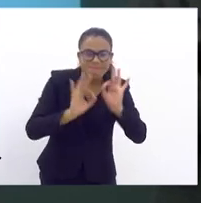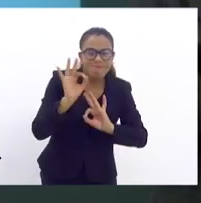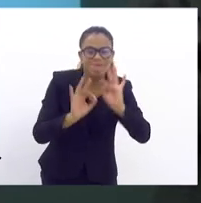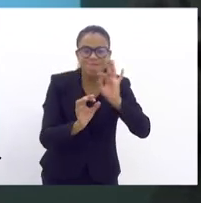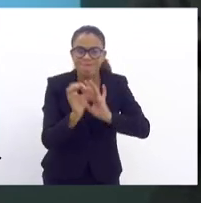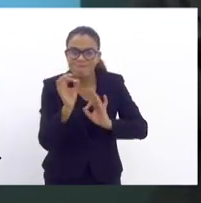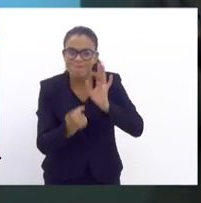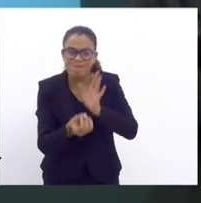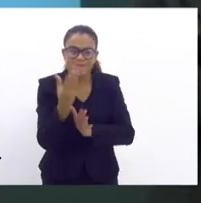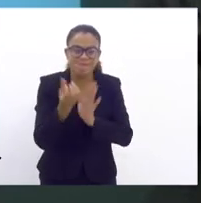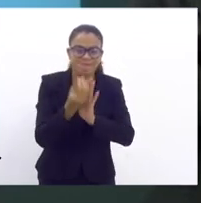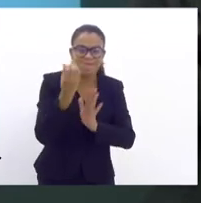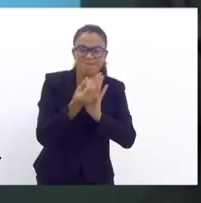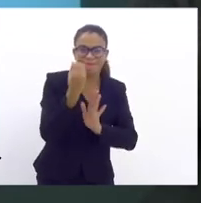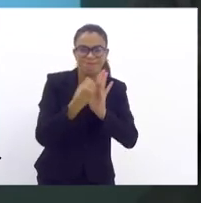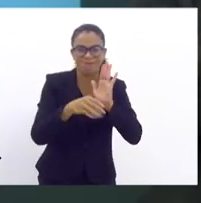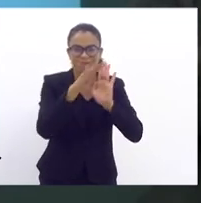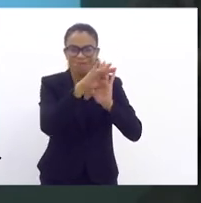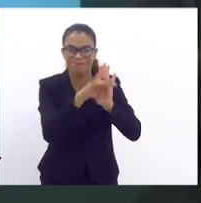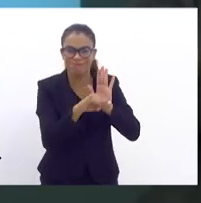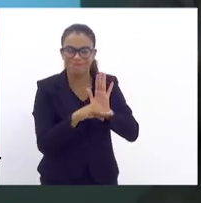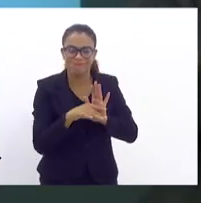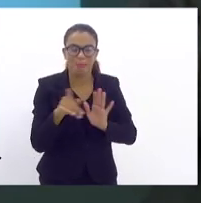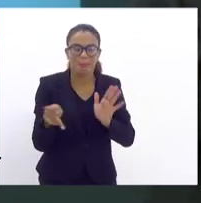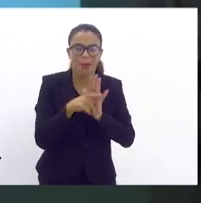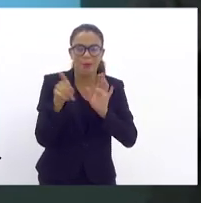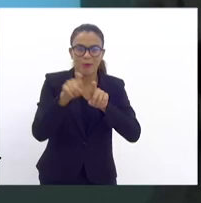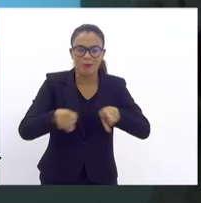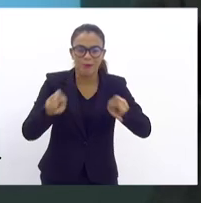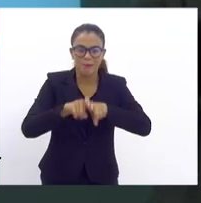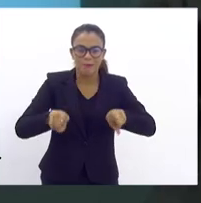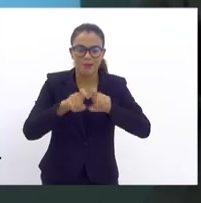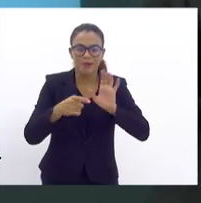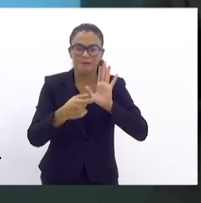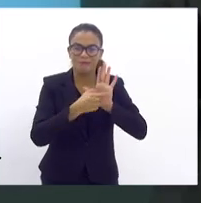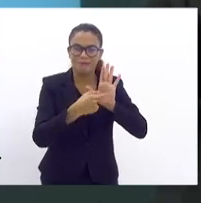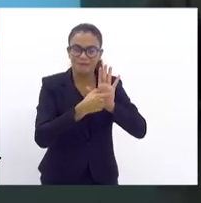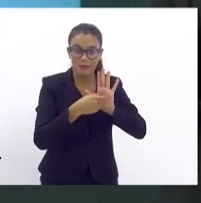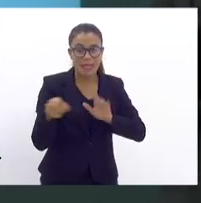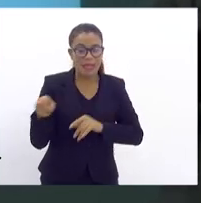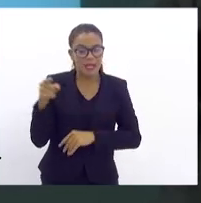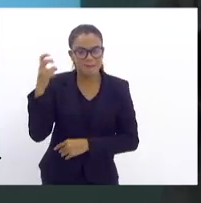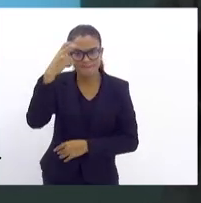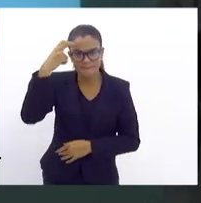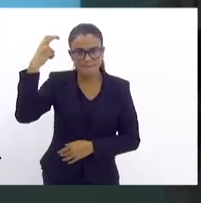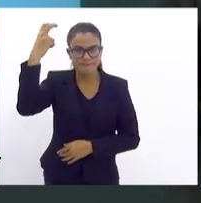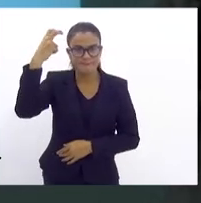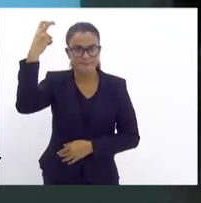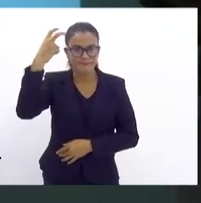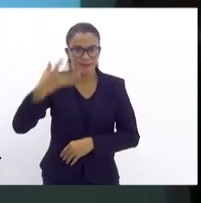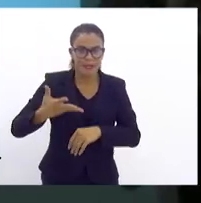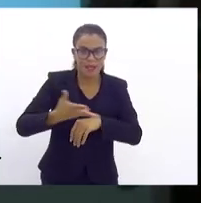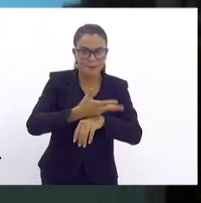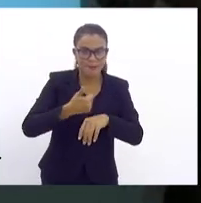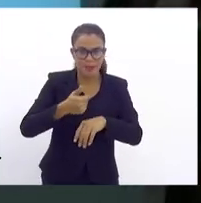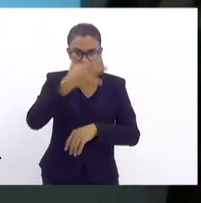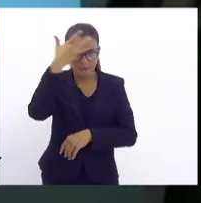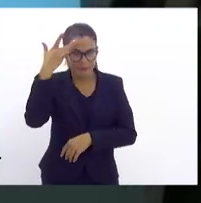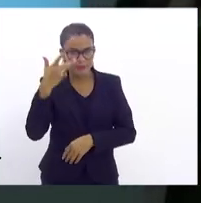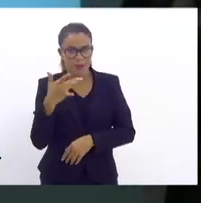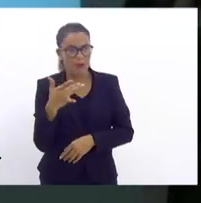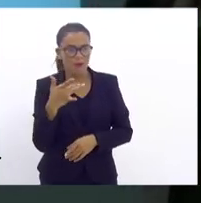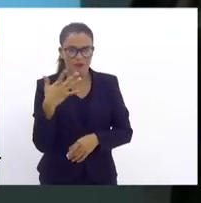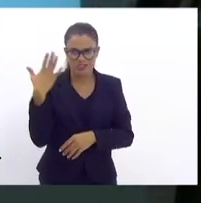né e ali olha como ele sempre foi uma pessoa com altas habilidades na escola ninguém vai chamar